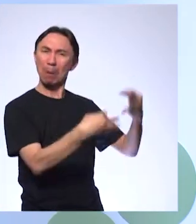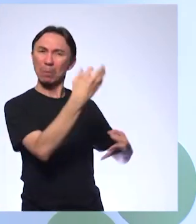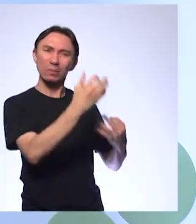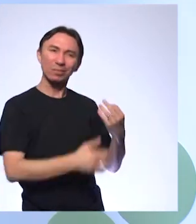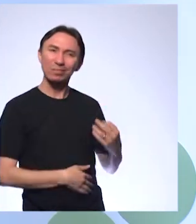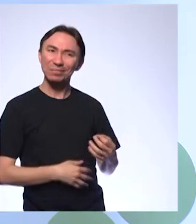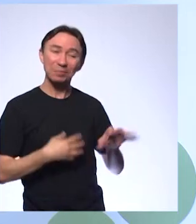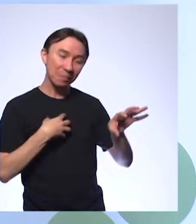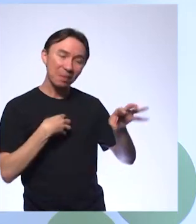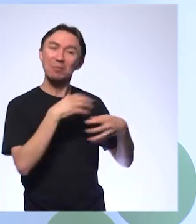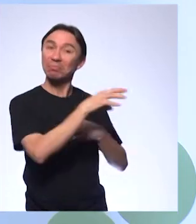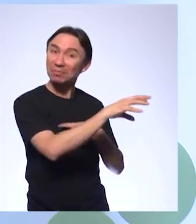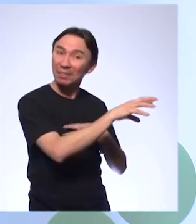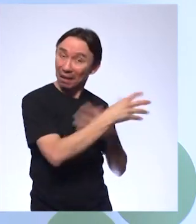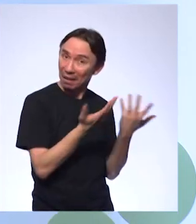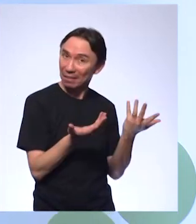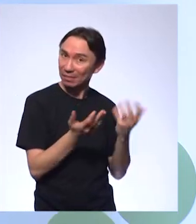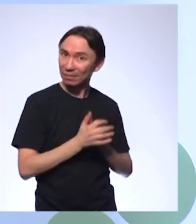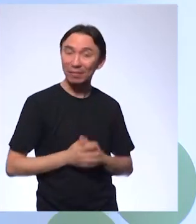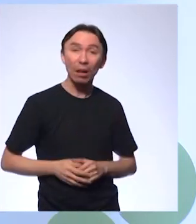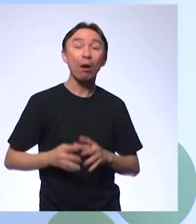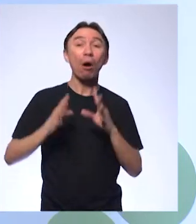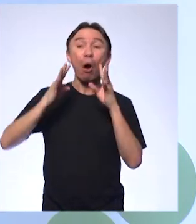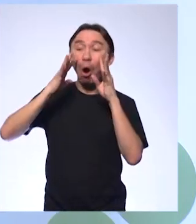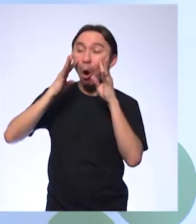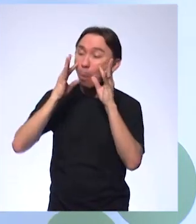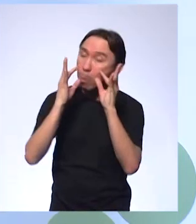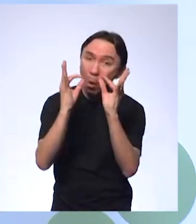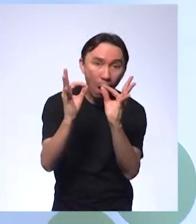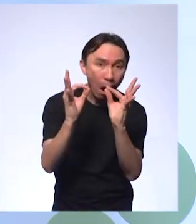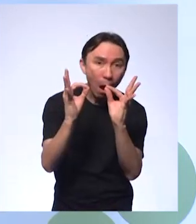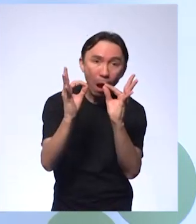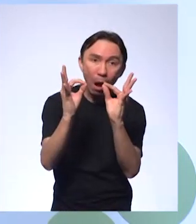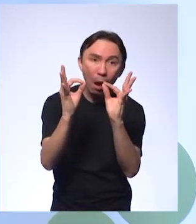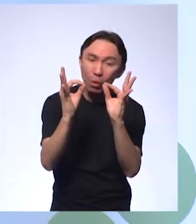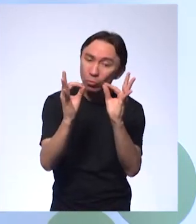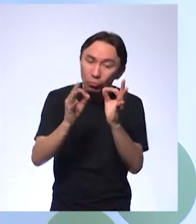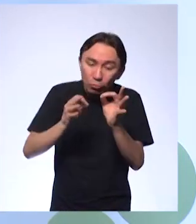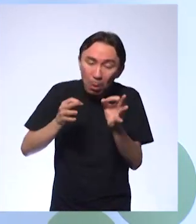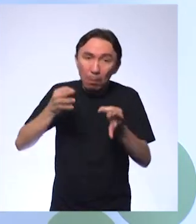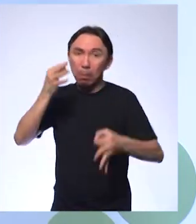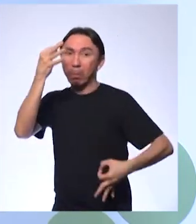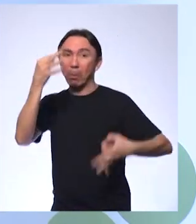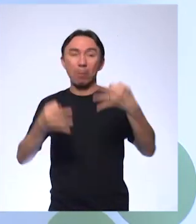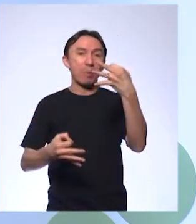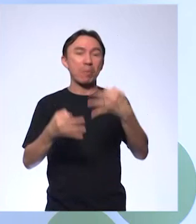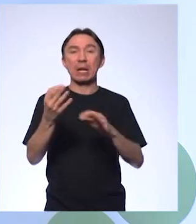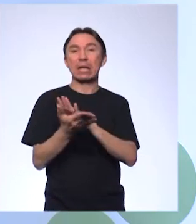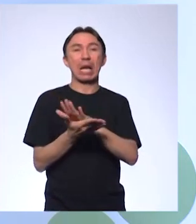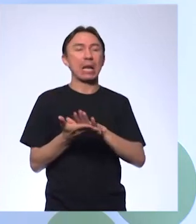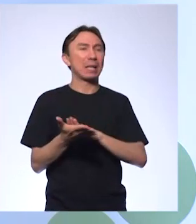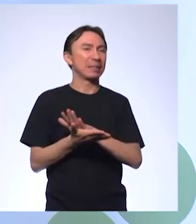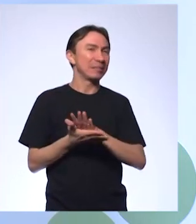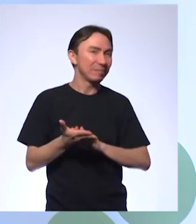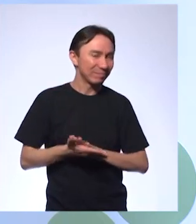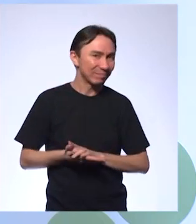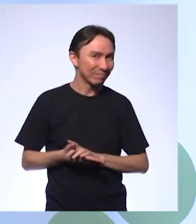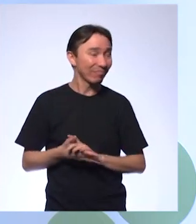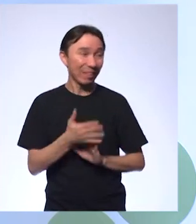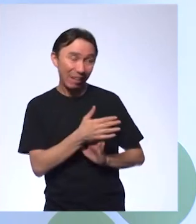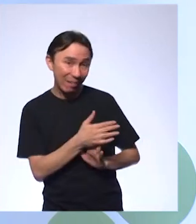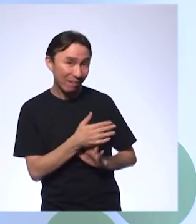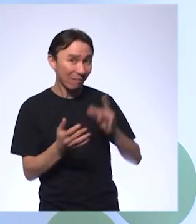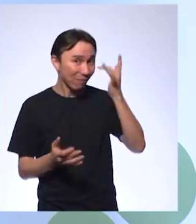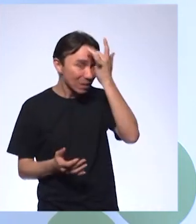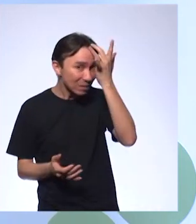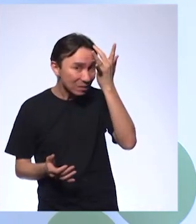ouvir, escutar. O verbo é escutar, sem julgar. E, como a professora Sara disse, é difícil. A gente aqui não está dando receita,